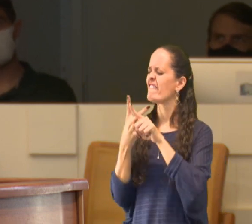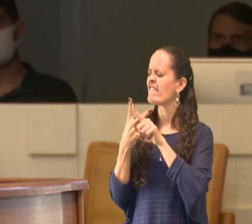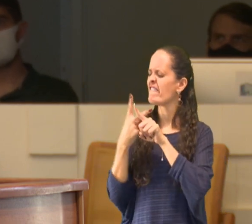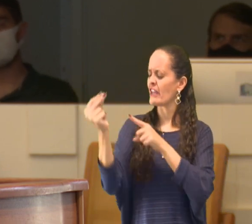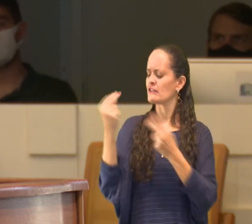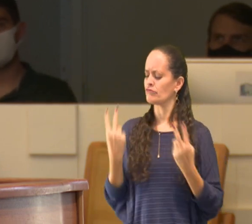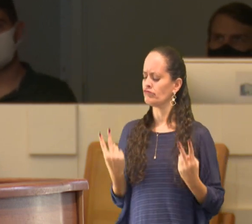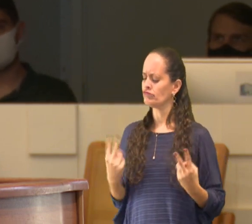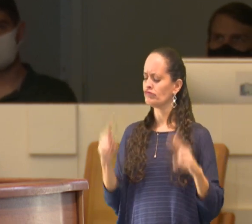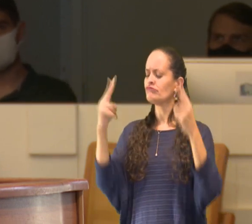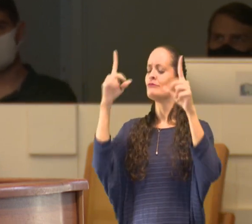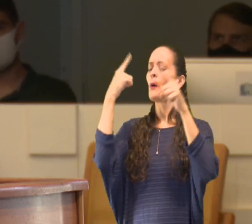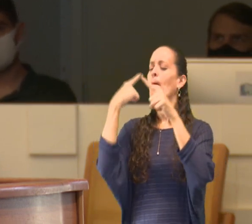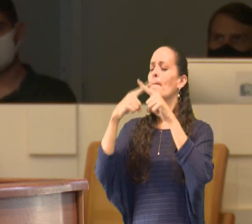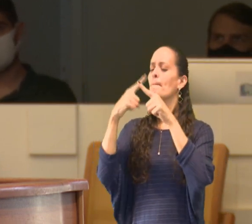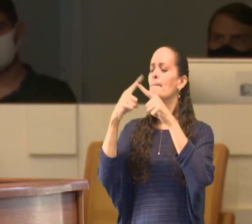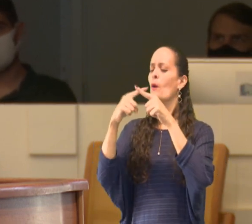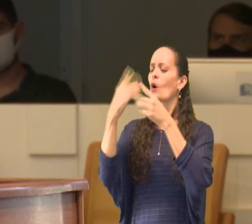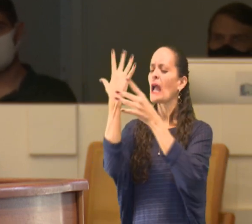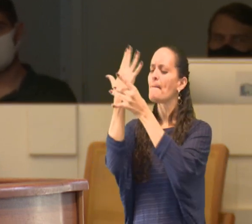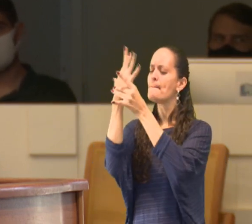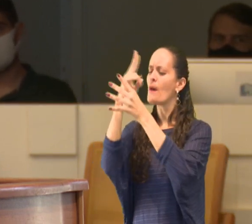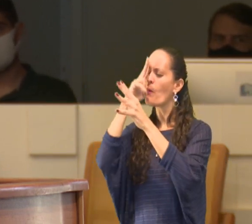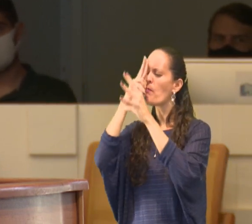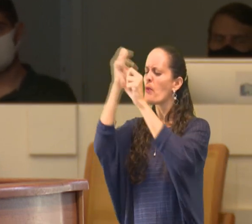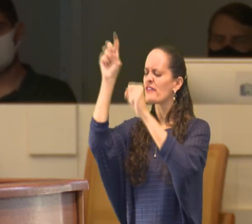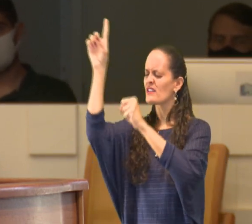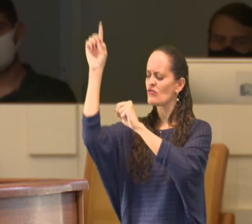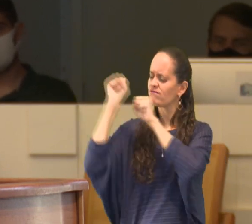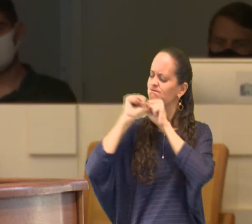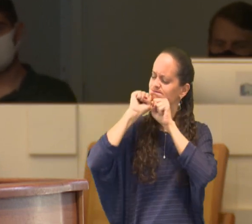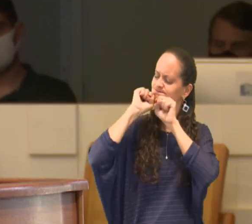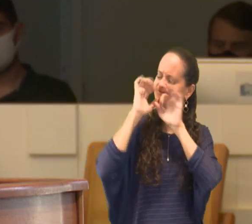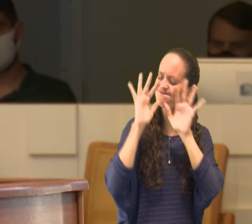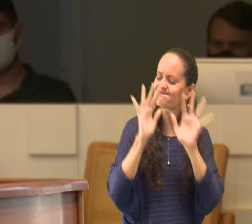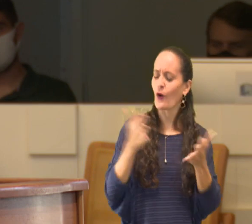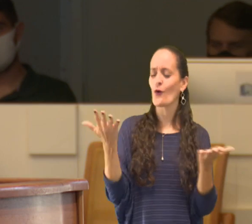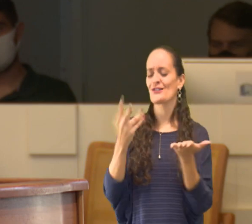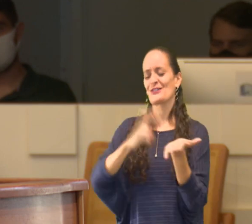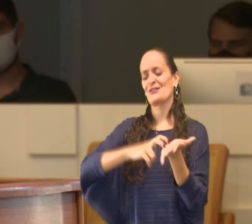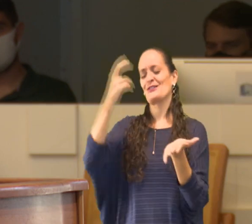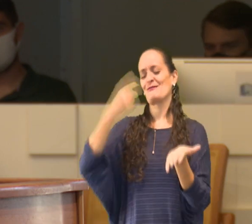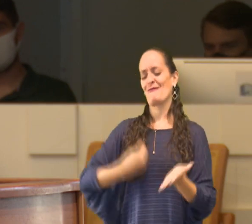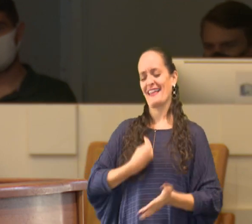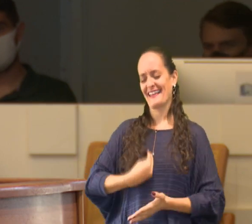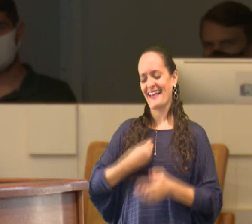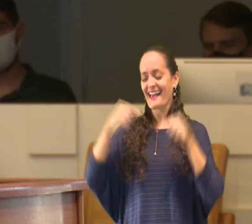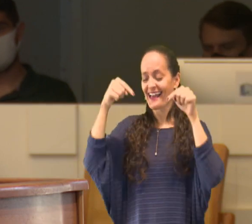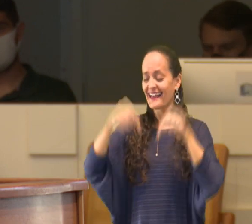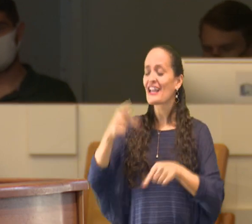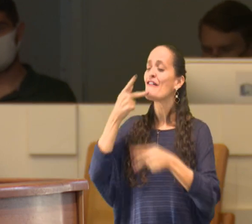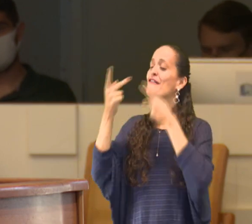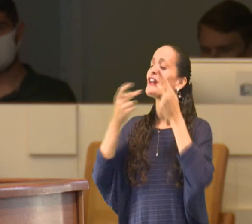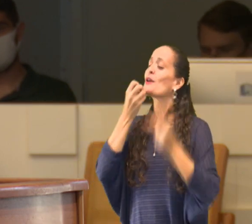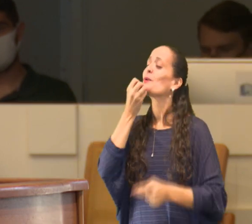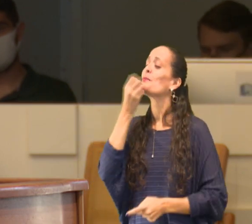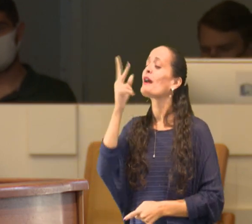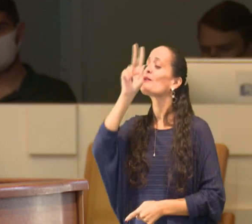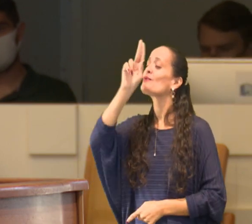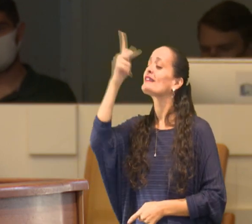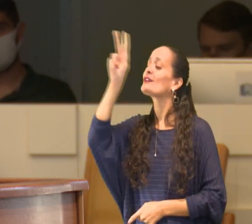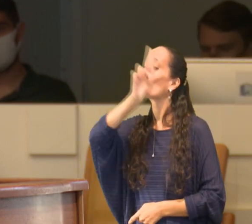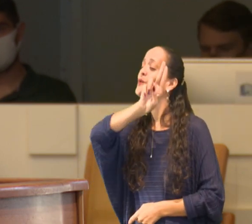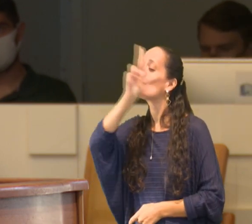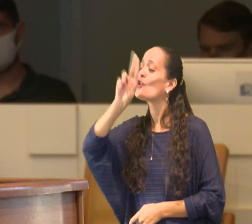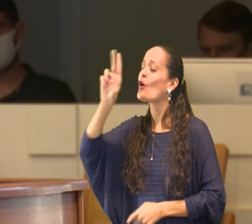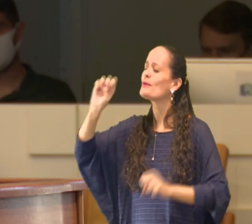venceu porque a tua forte mão a sustentou, e por isso nesta manhã ela está aqui, ó Deus, bendizendo, exaltando o teu nome,